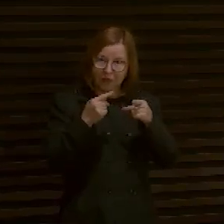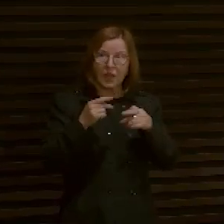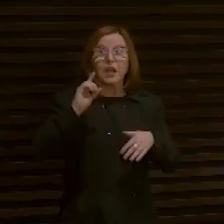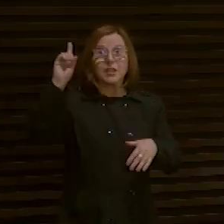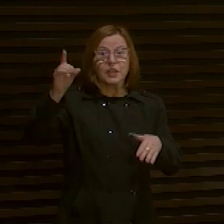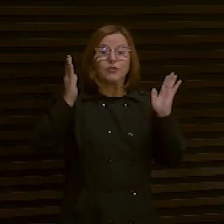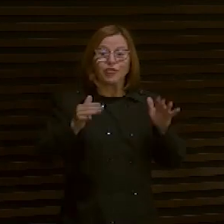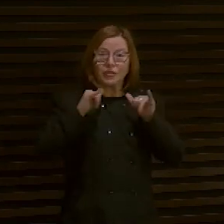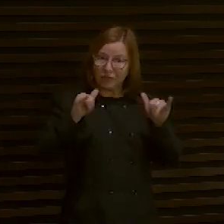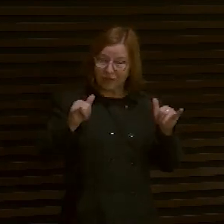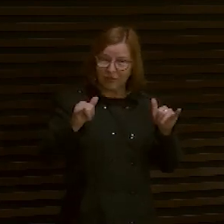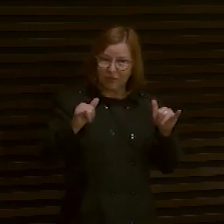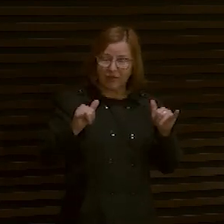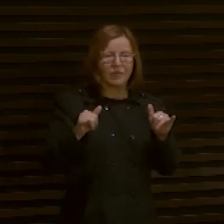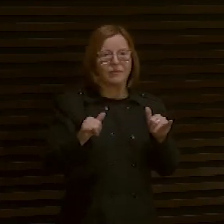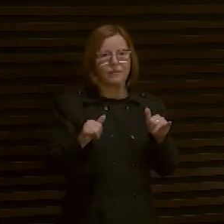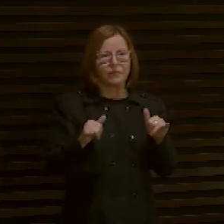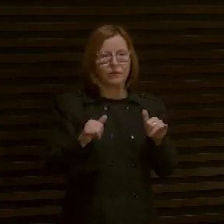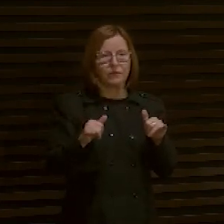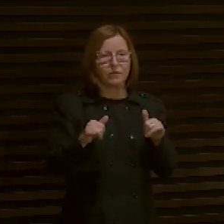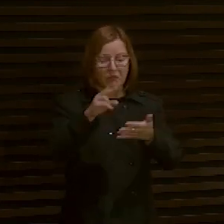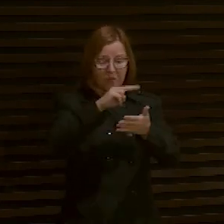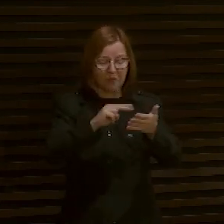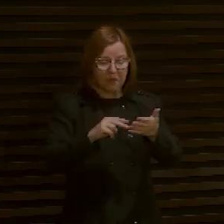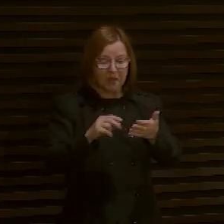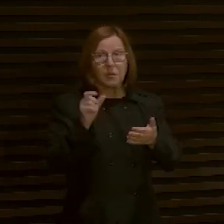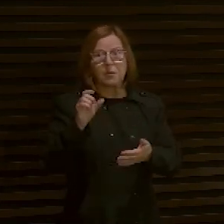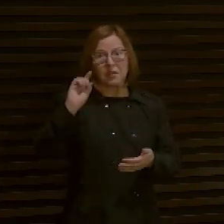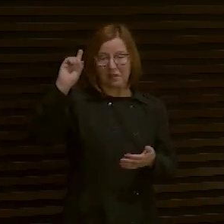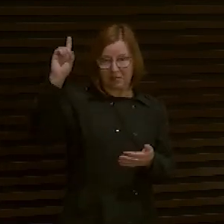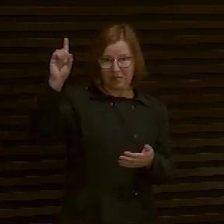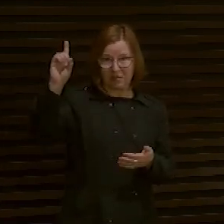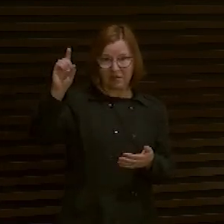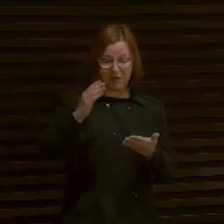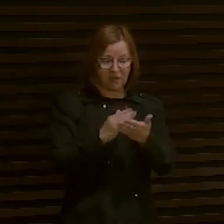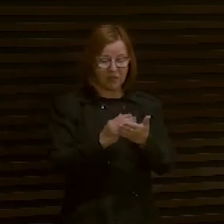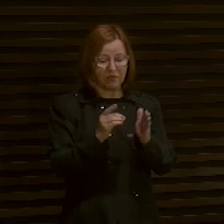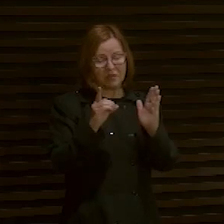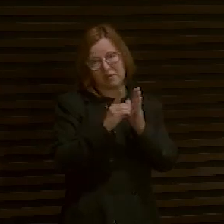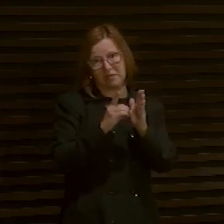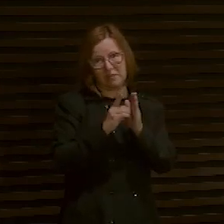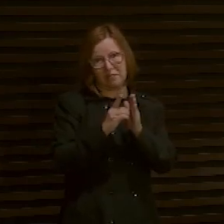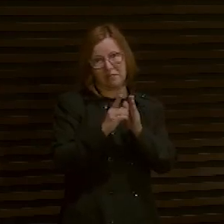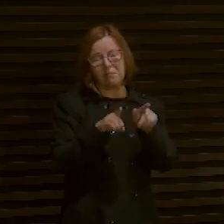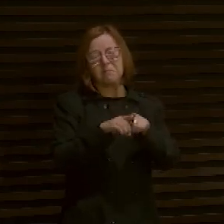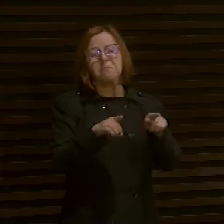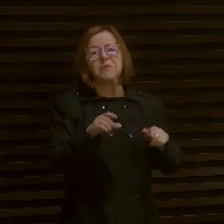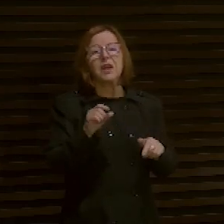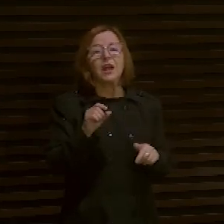Olhemos para a palavra do Senhor, que eles tinham a palavra do Senhor, o livro de Deuteronômio. Mas não. O que Jorão